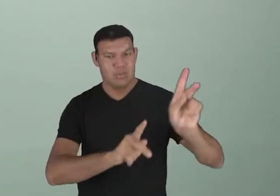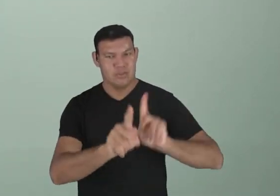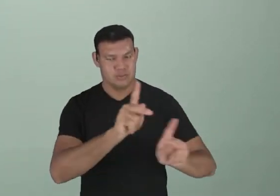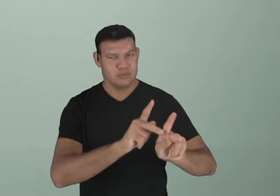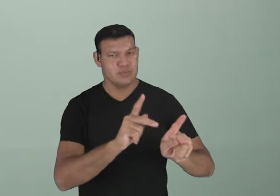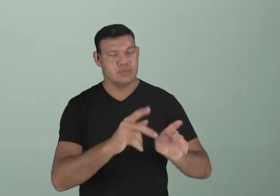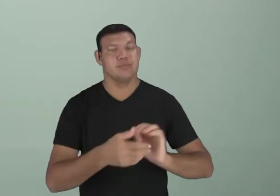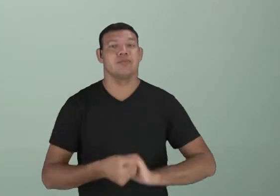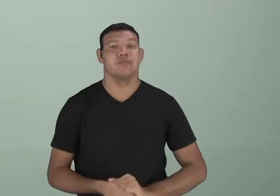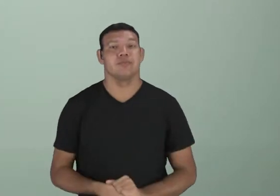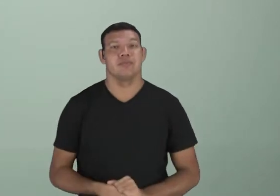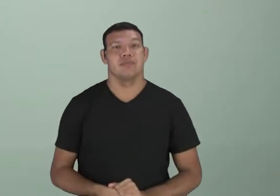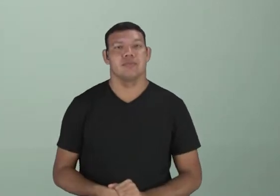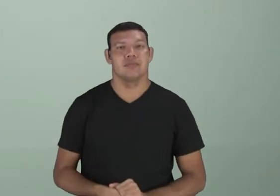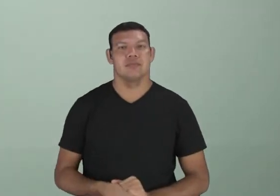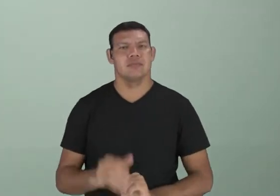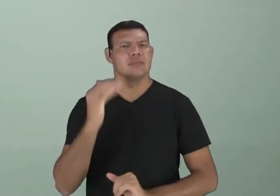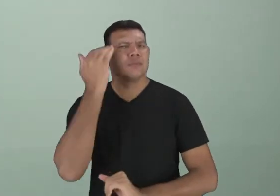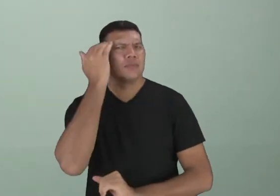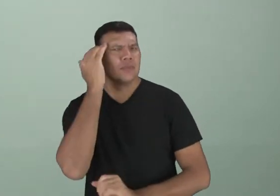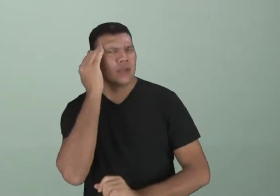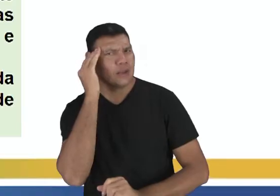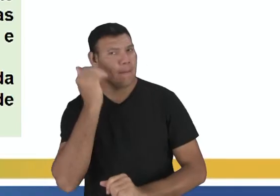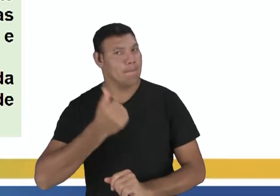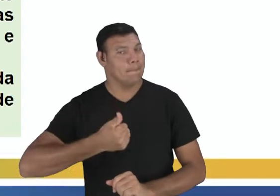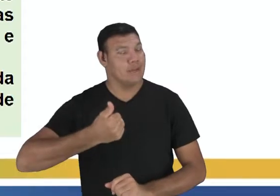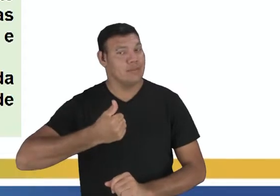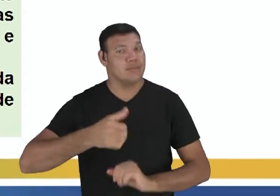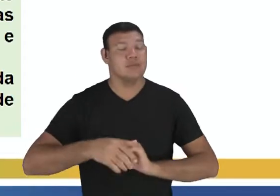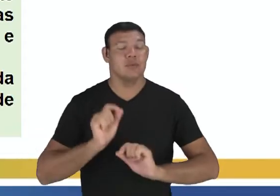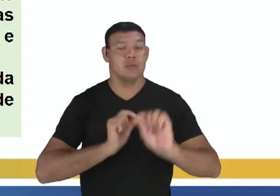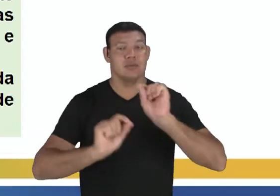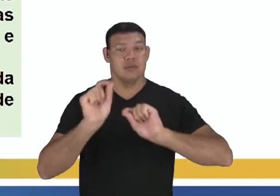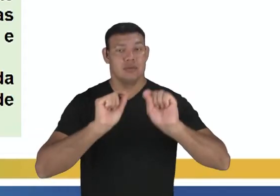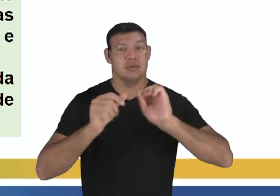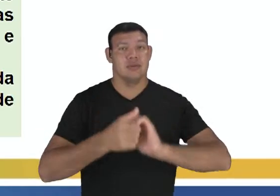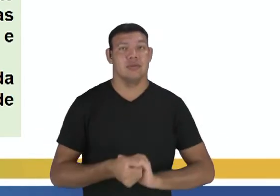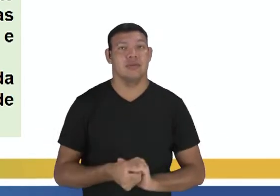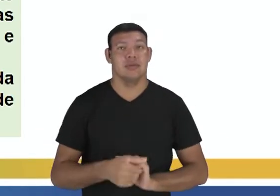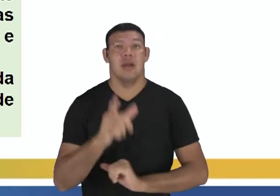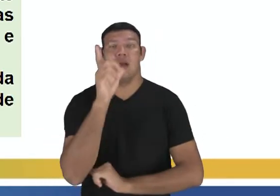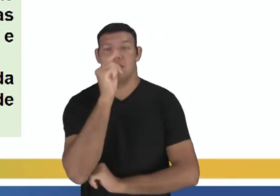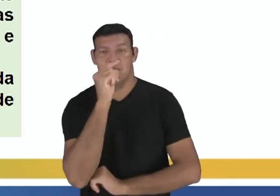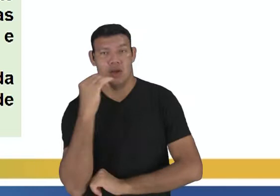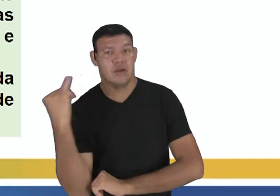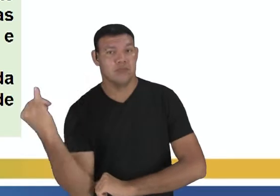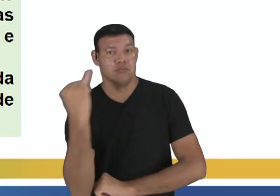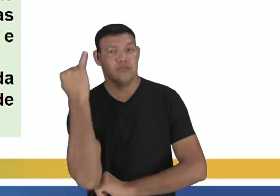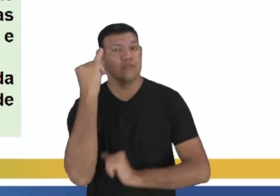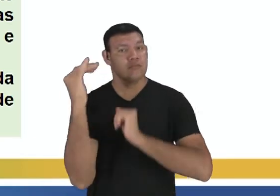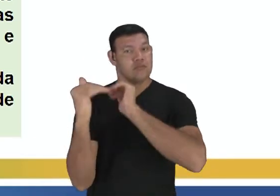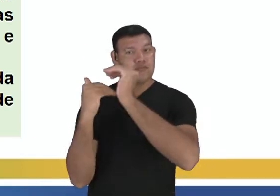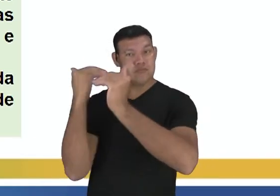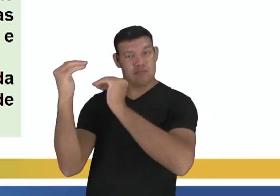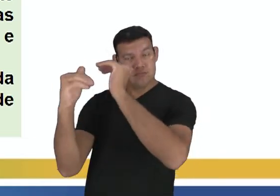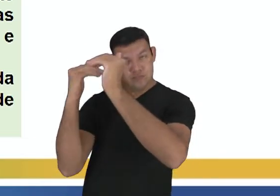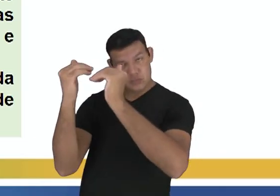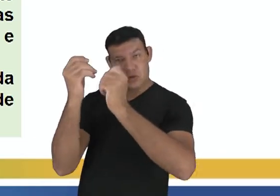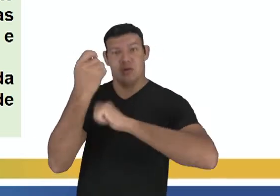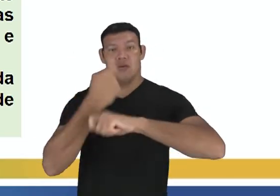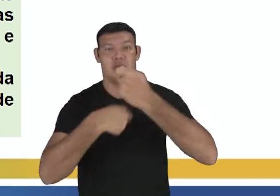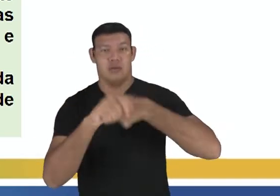bom? Primeiro vamos entender aqui algumas noções introdutórias, tá? A água é um fator essencial para o desenvolvimento